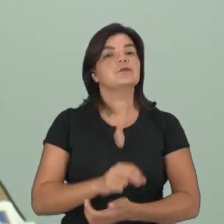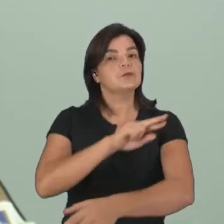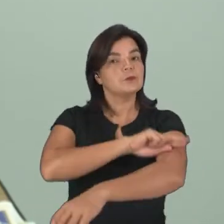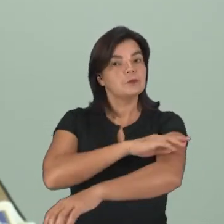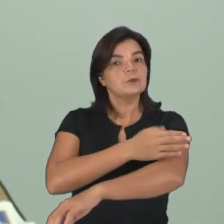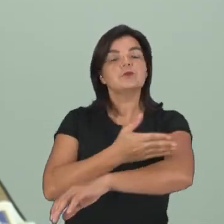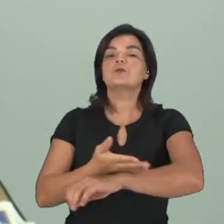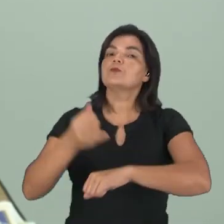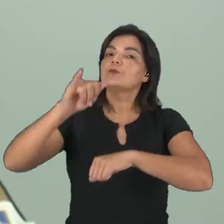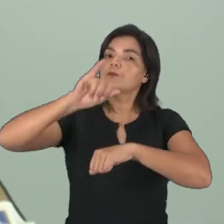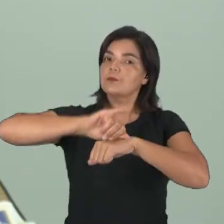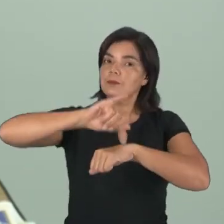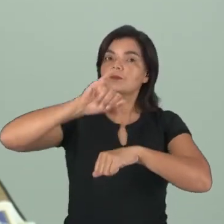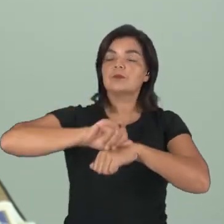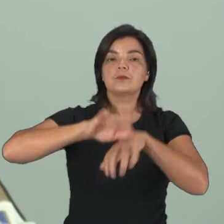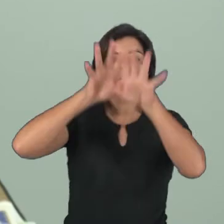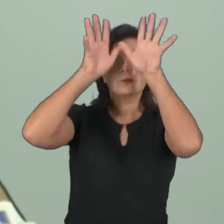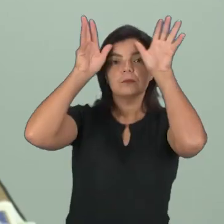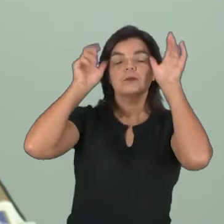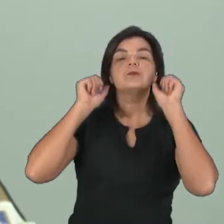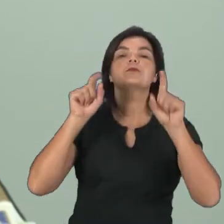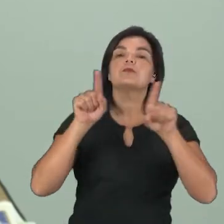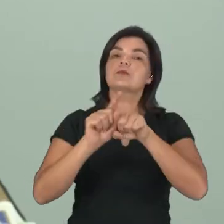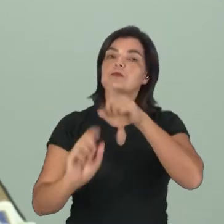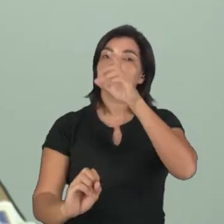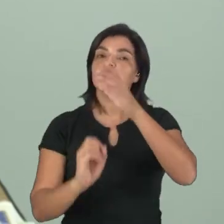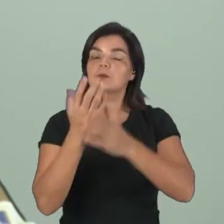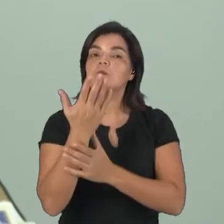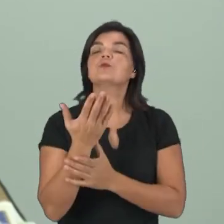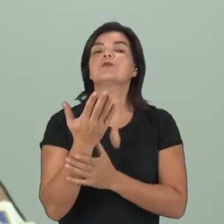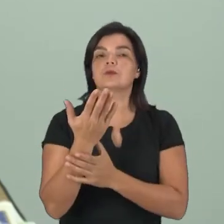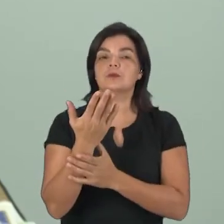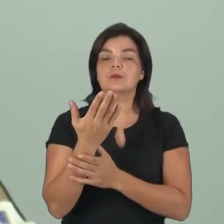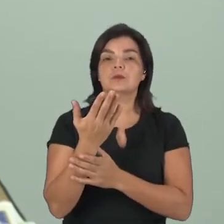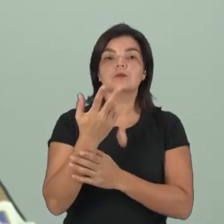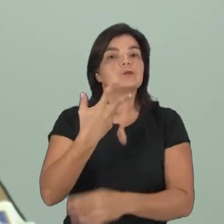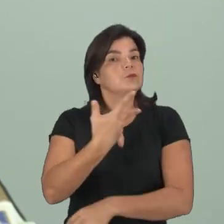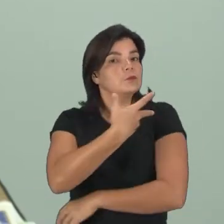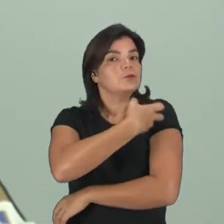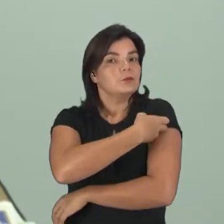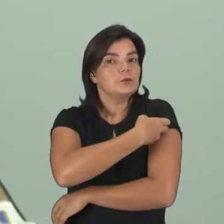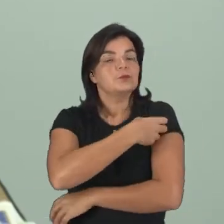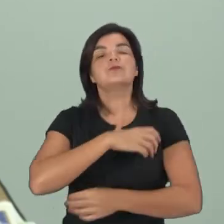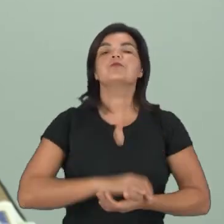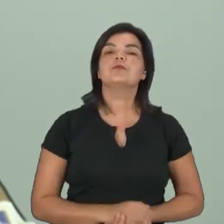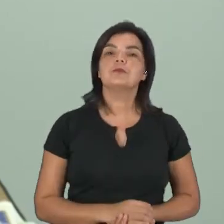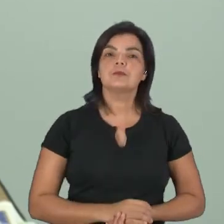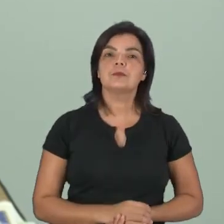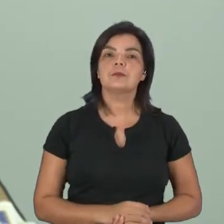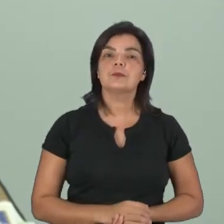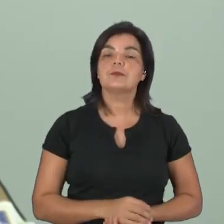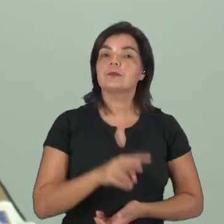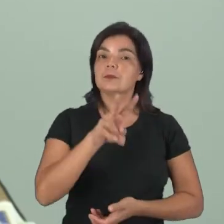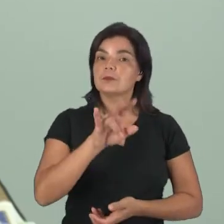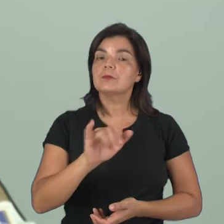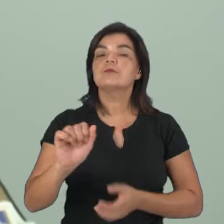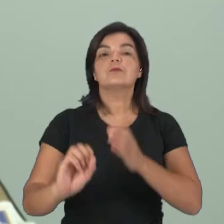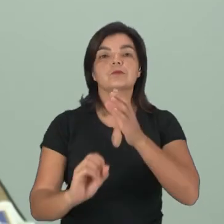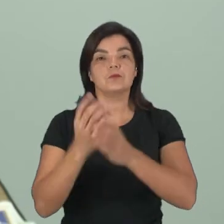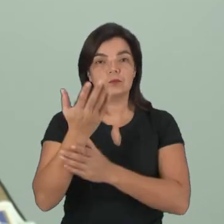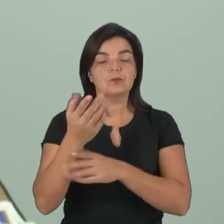capital acreana Rio Branco estará realizando a imunização vai